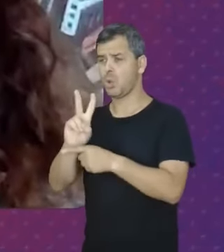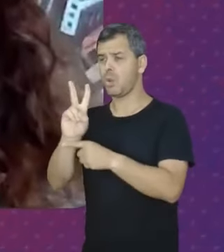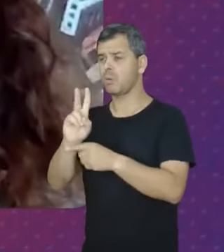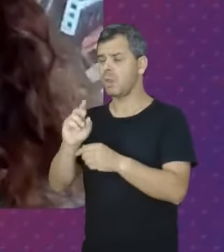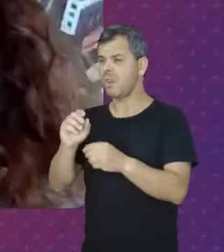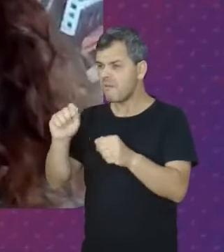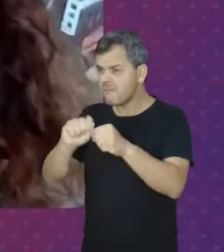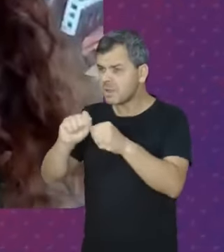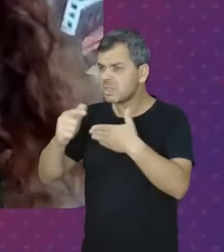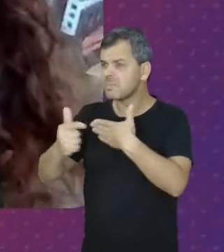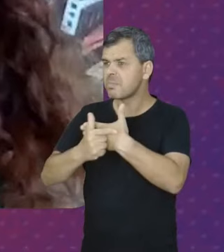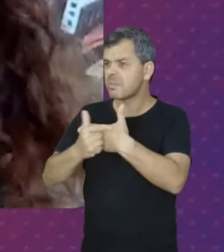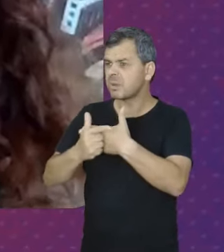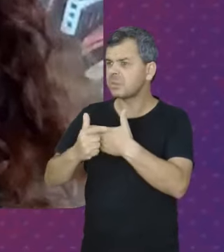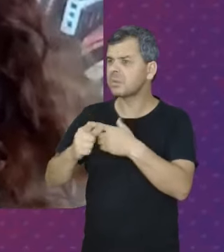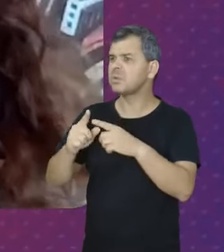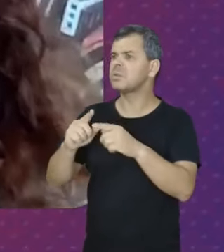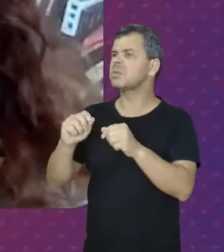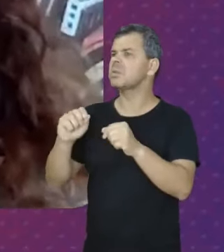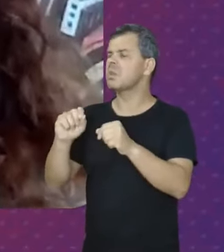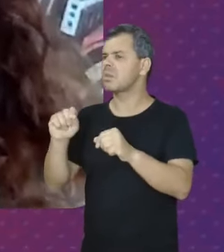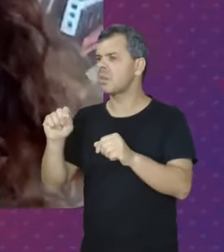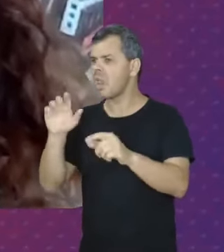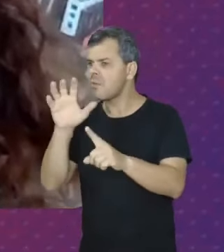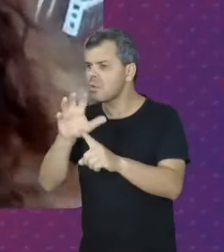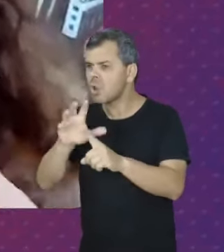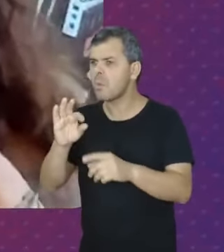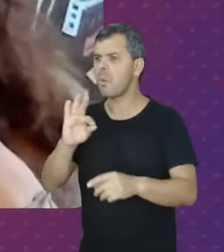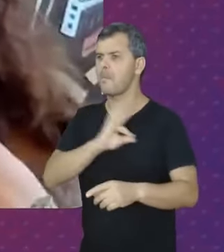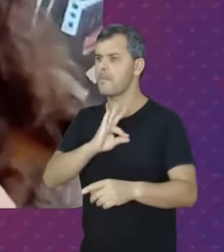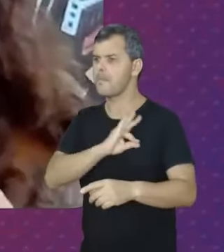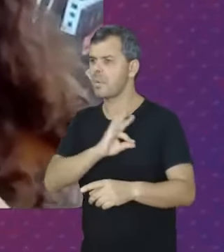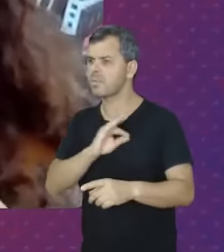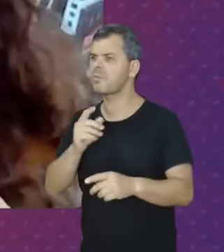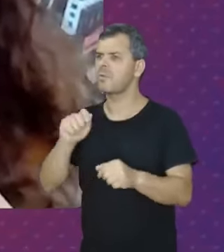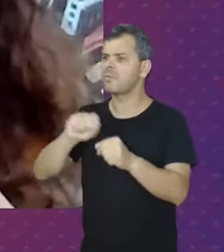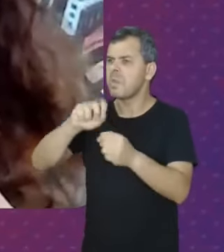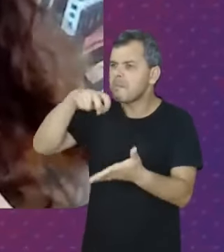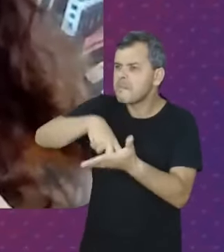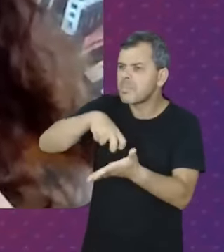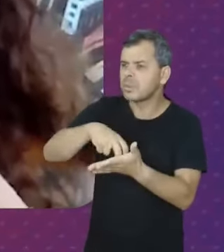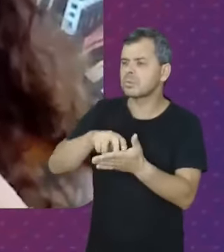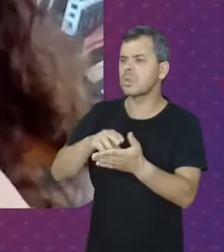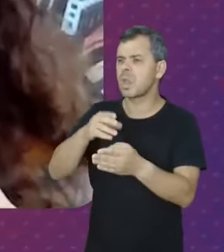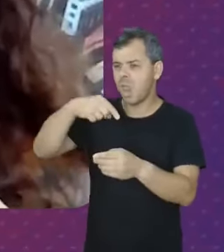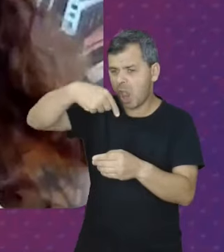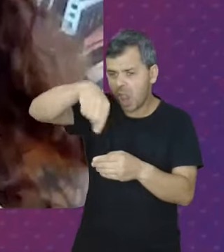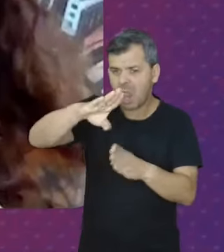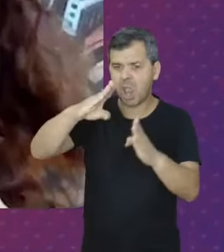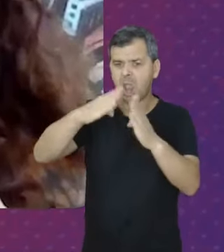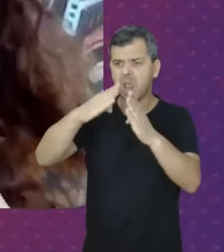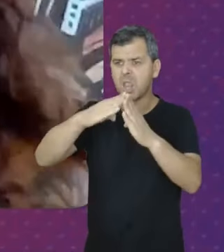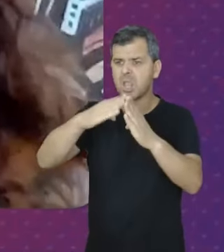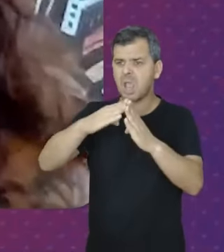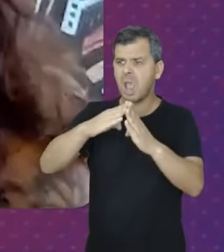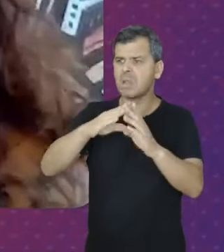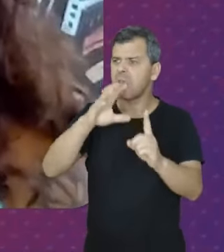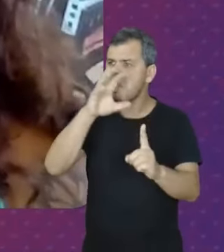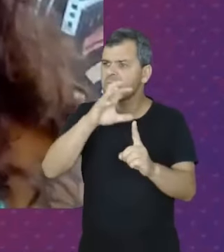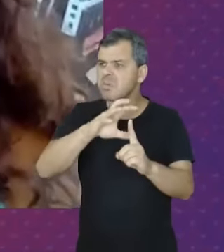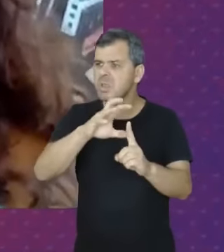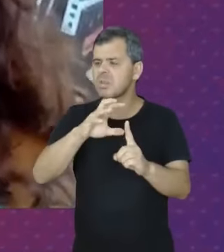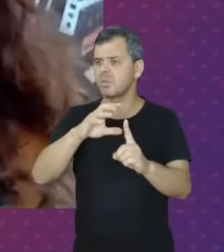papel, de agir como polícia, de ir numa linha de punição, de ir na casa das pessoas ficar intimidando.